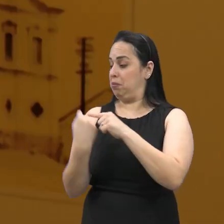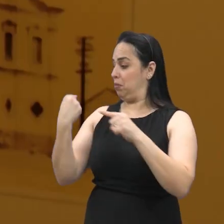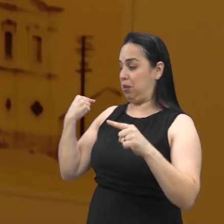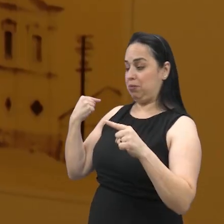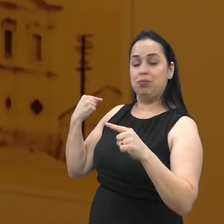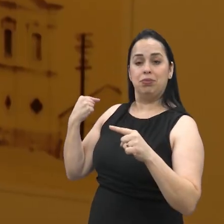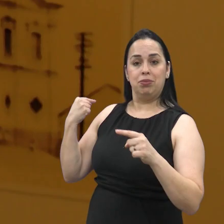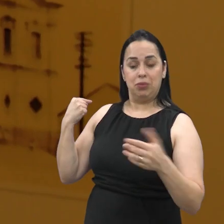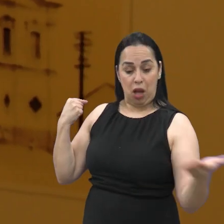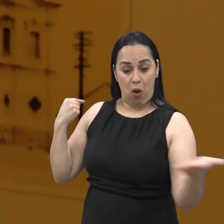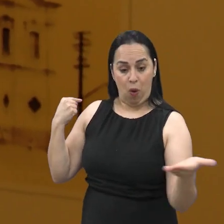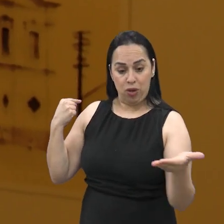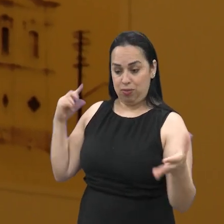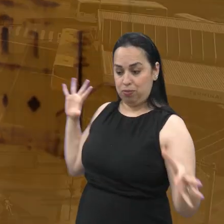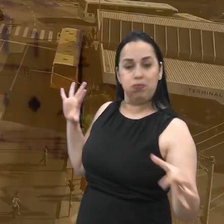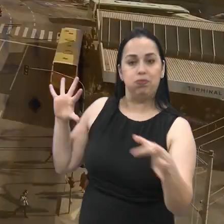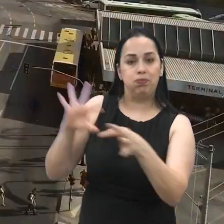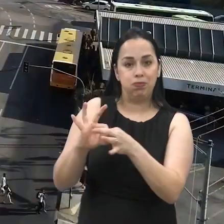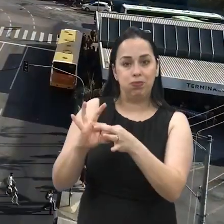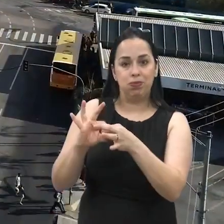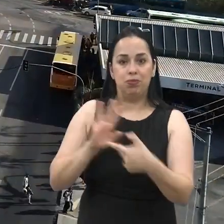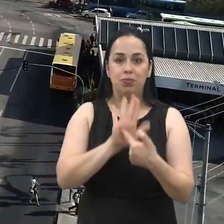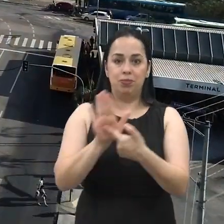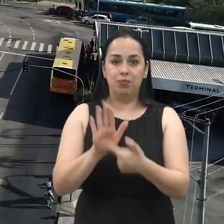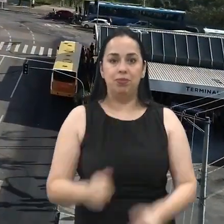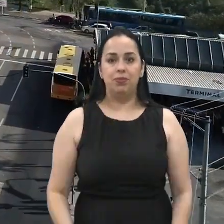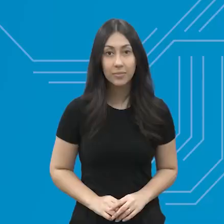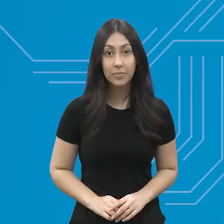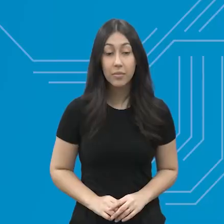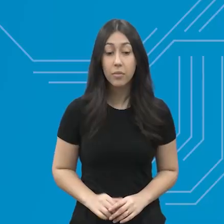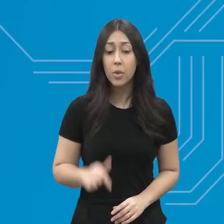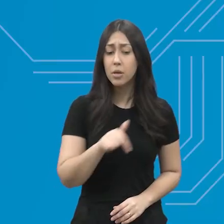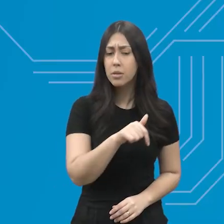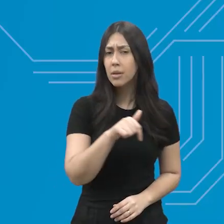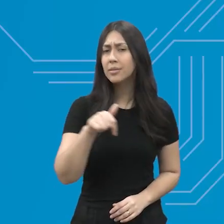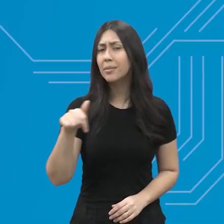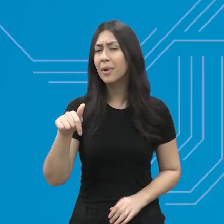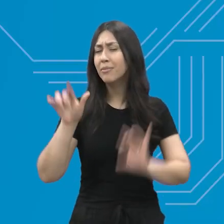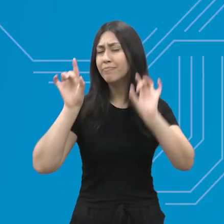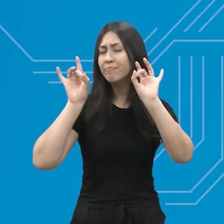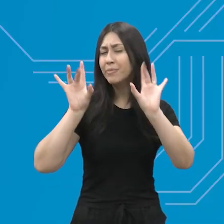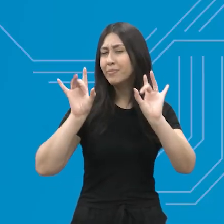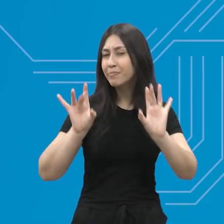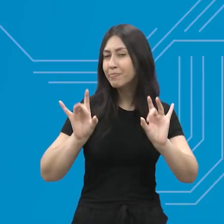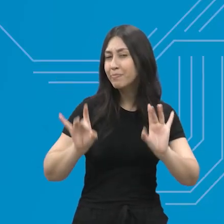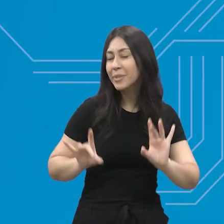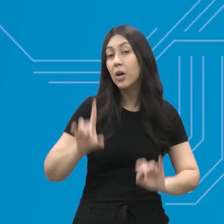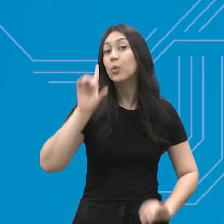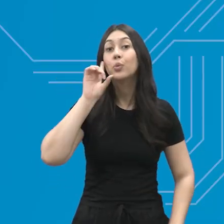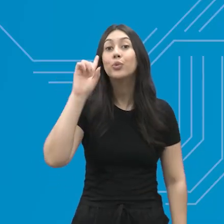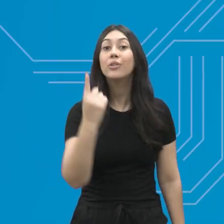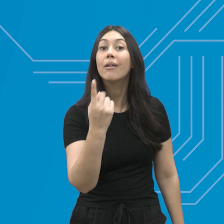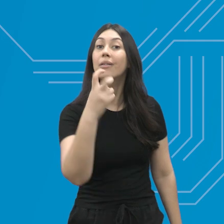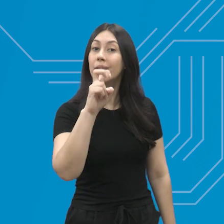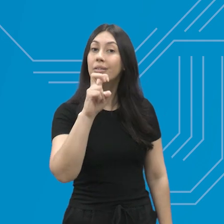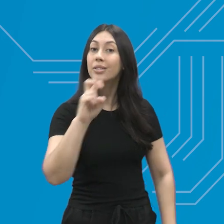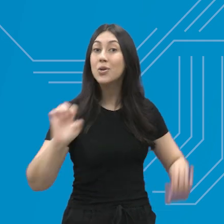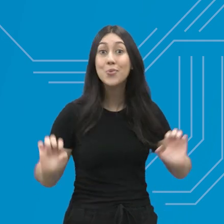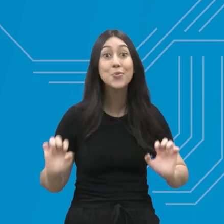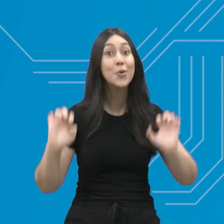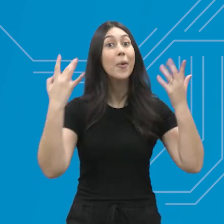conexão, uma união entre o passado e o presente. Essa semana foi especial. No último dia